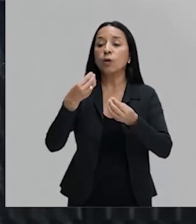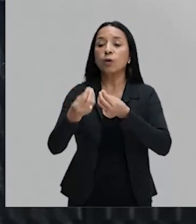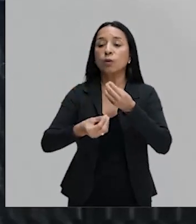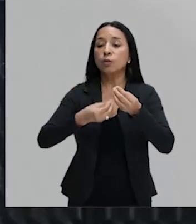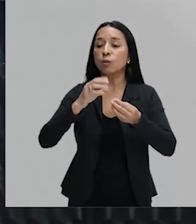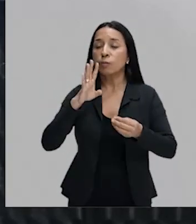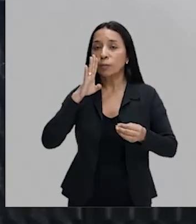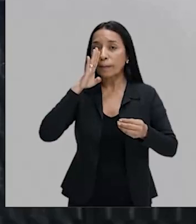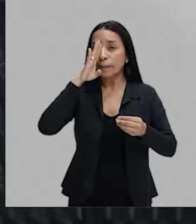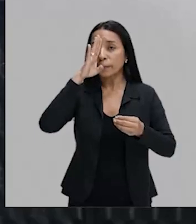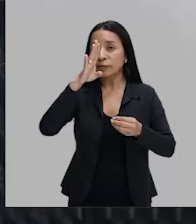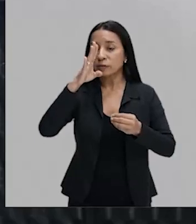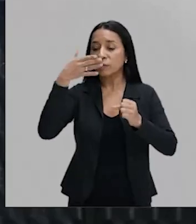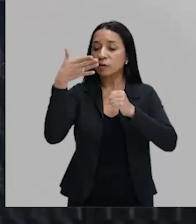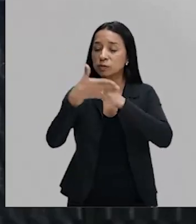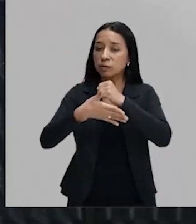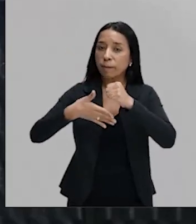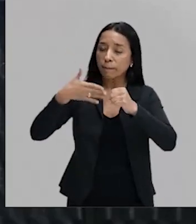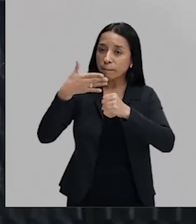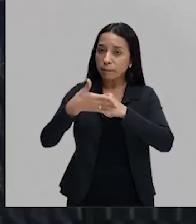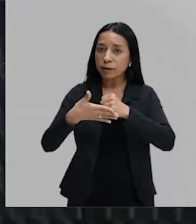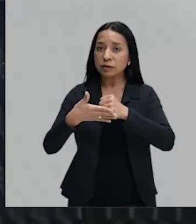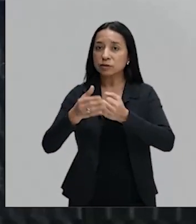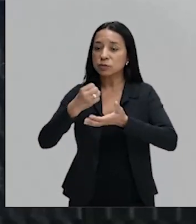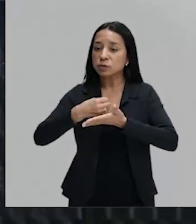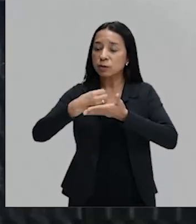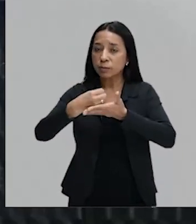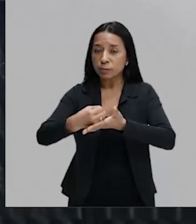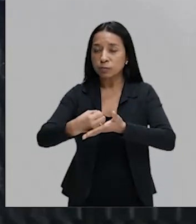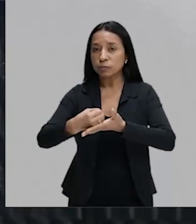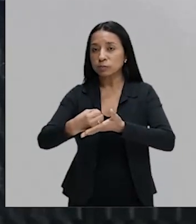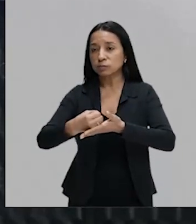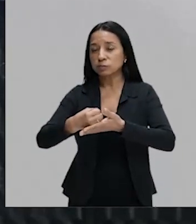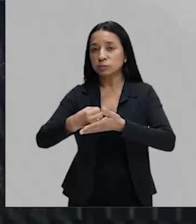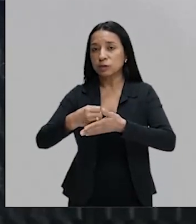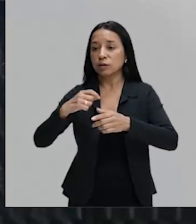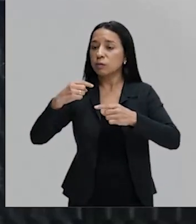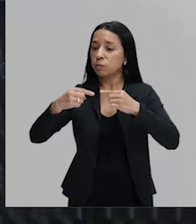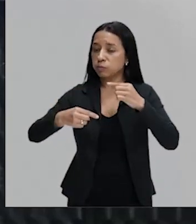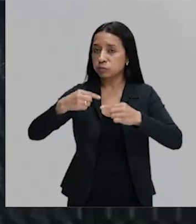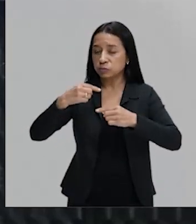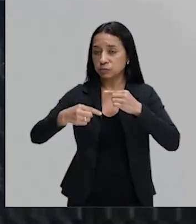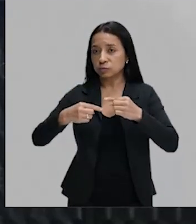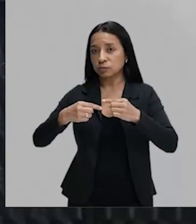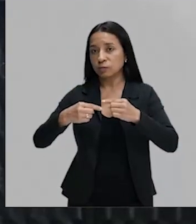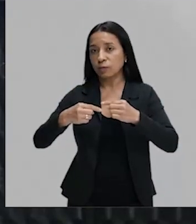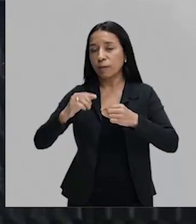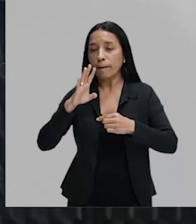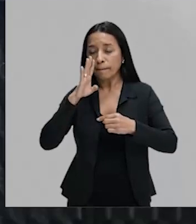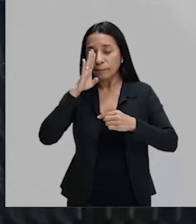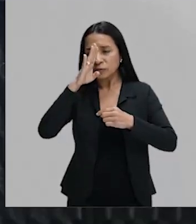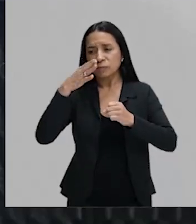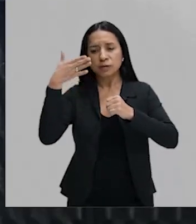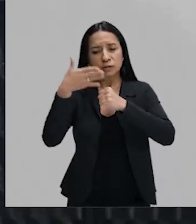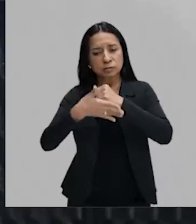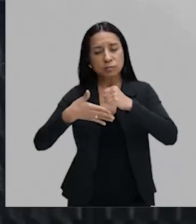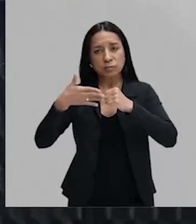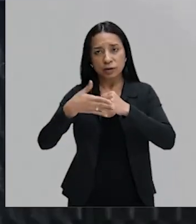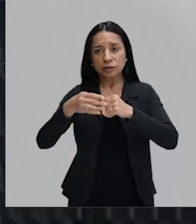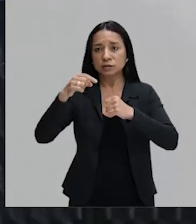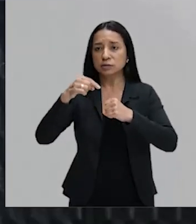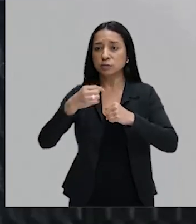das principais bases de apoio político da monarquia. Uma das principais bases de apoio político